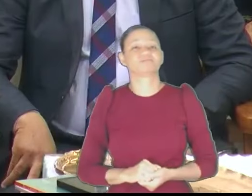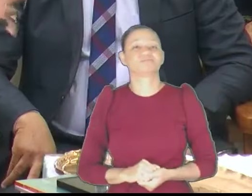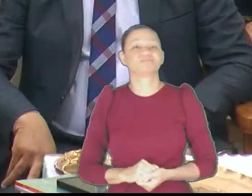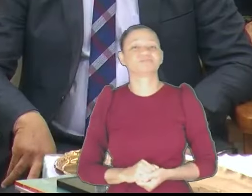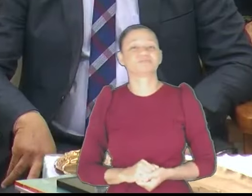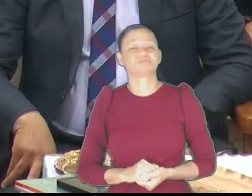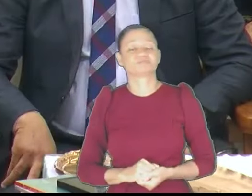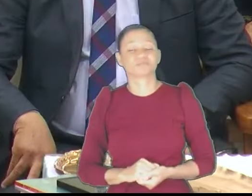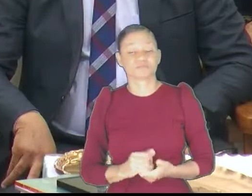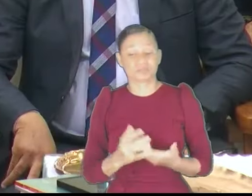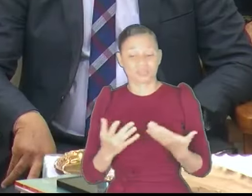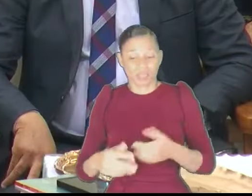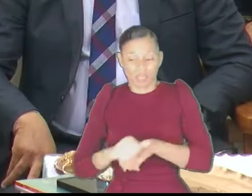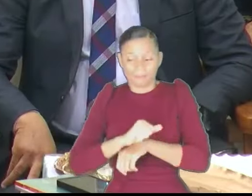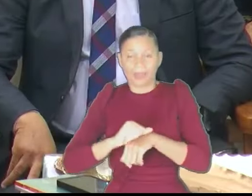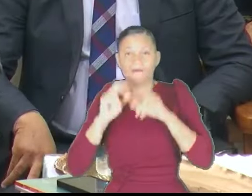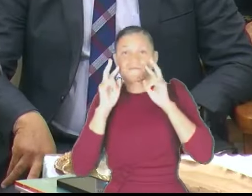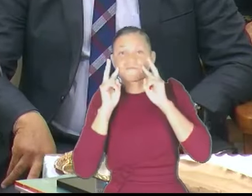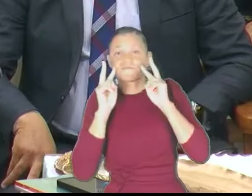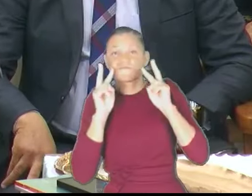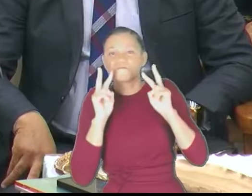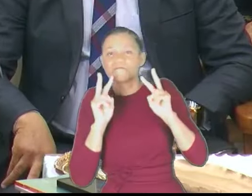Aí Abraão vê a entrega.